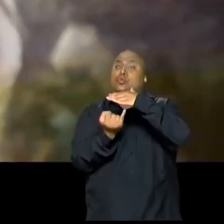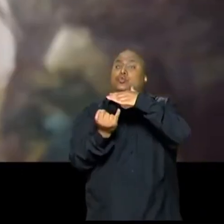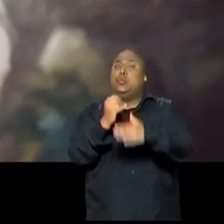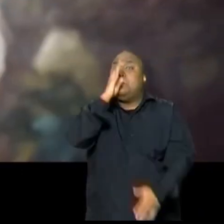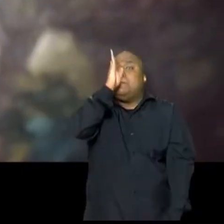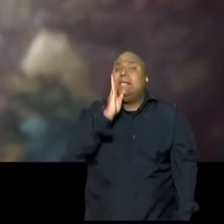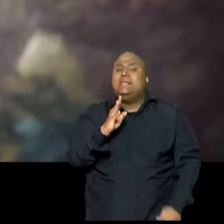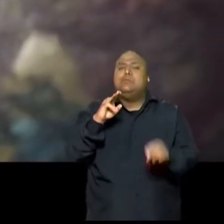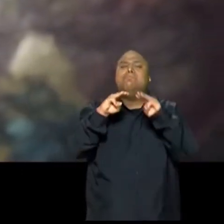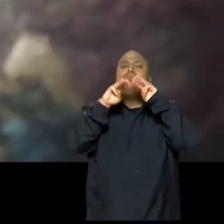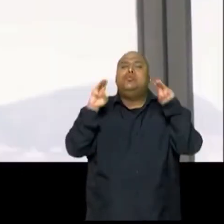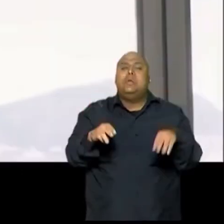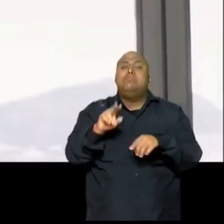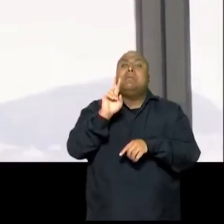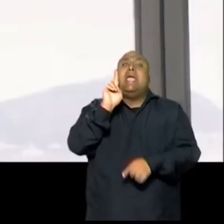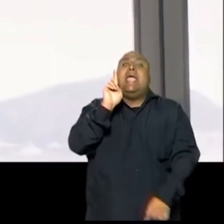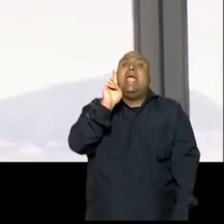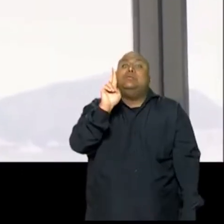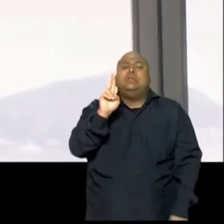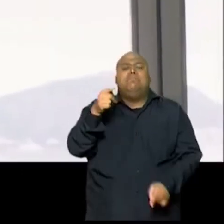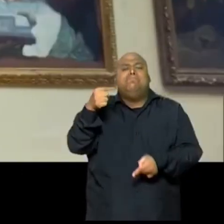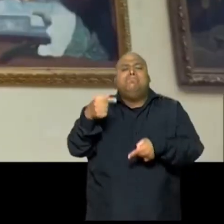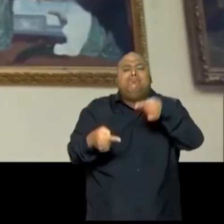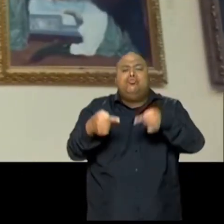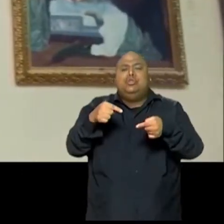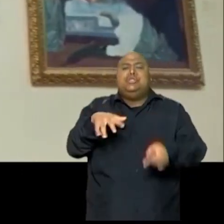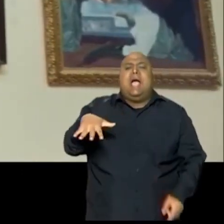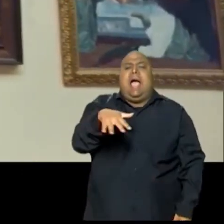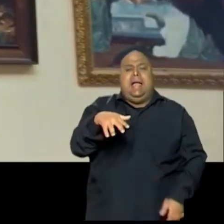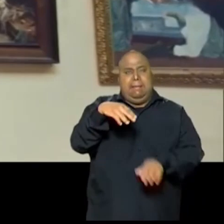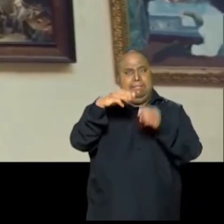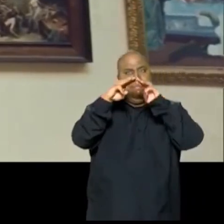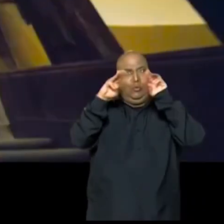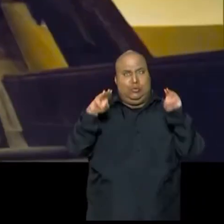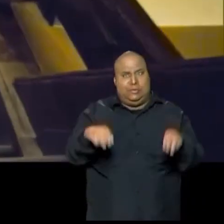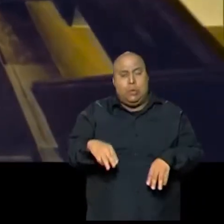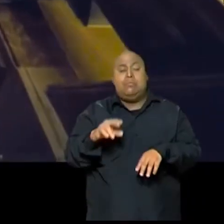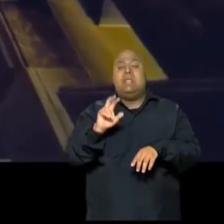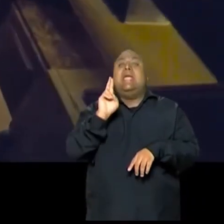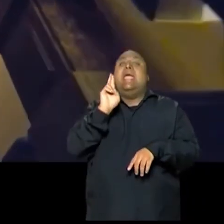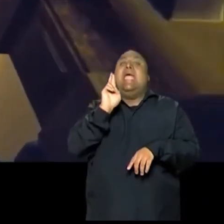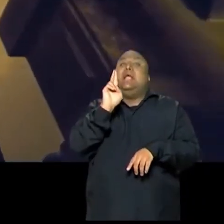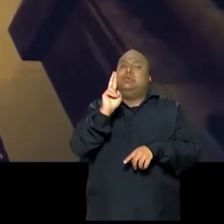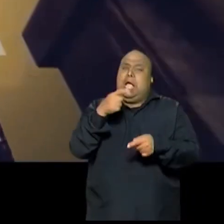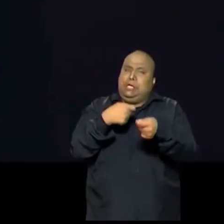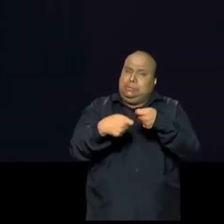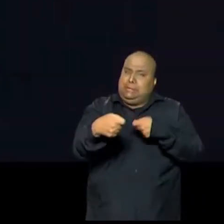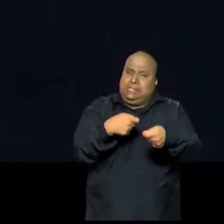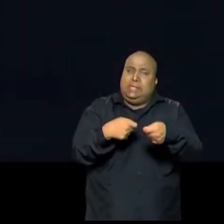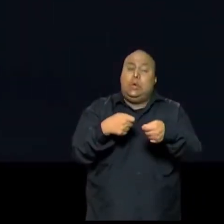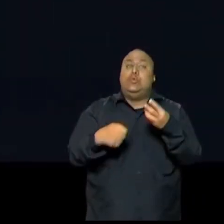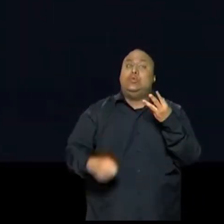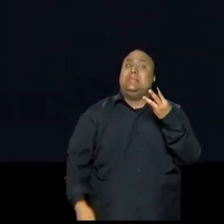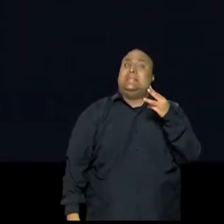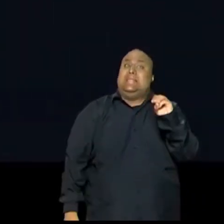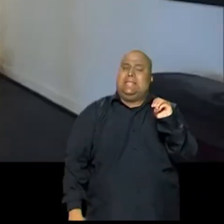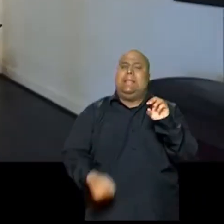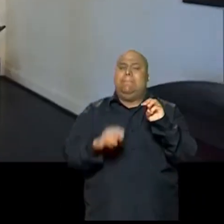Museus é responsável pela política nacional no setor, além de gerenciar diretamente 30